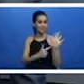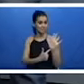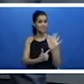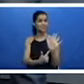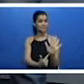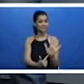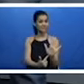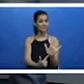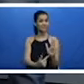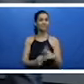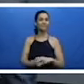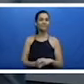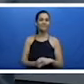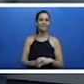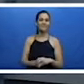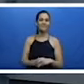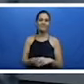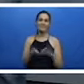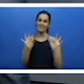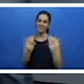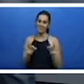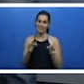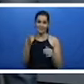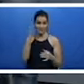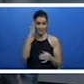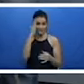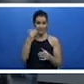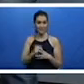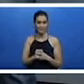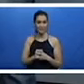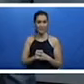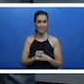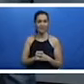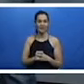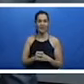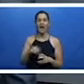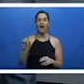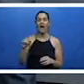e tá tudo feito, ok? Pessoal, até a nossa próxima aula.